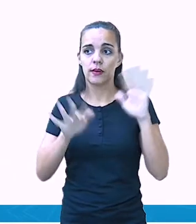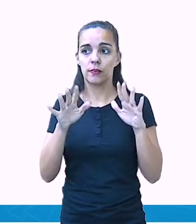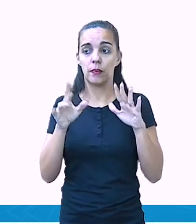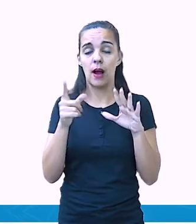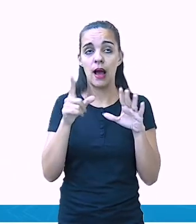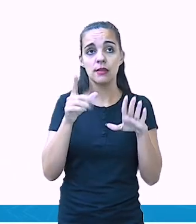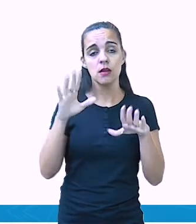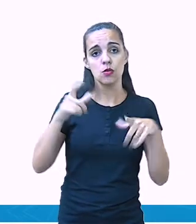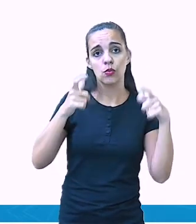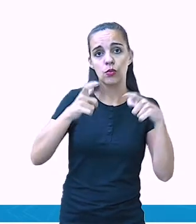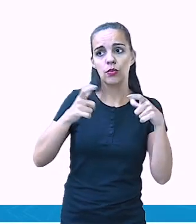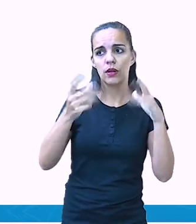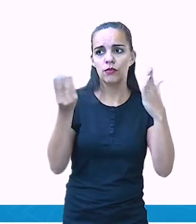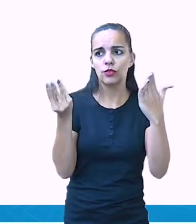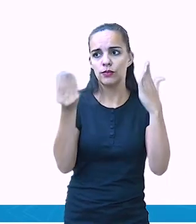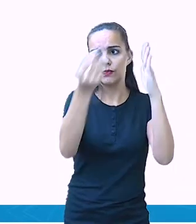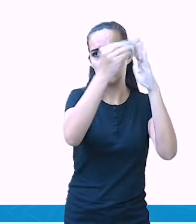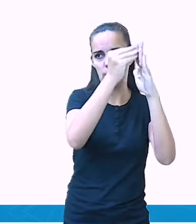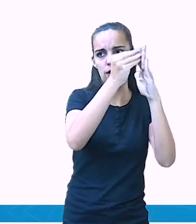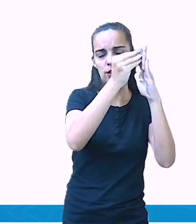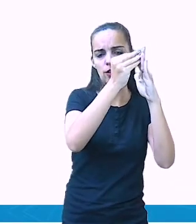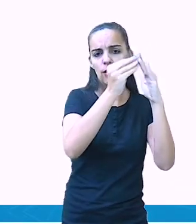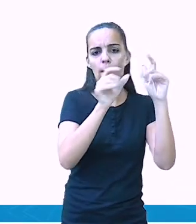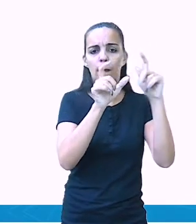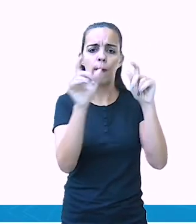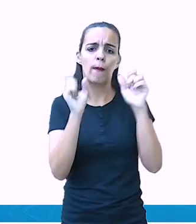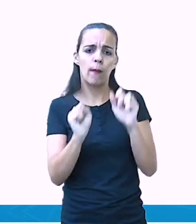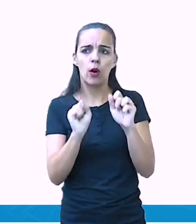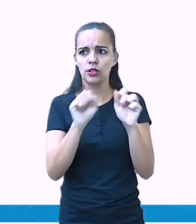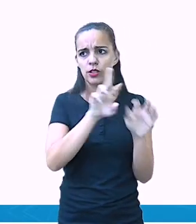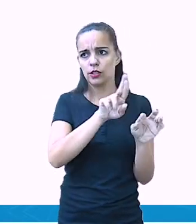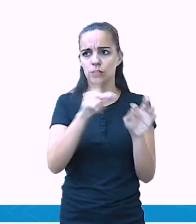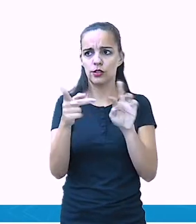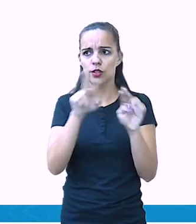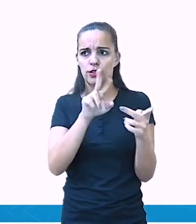quadrinhos ocupam, eles passaram a ser diferentes. Então olha